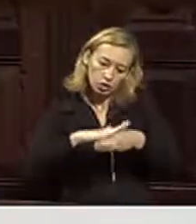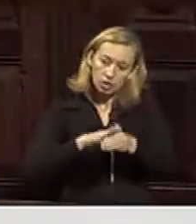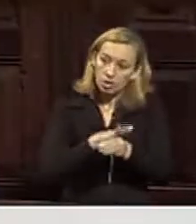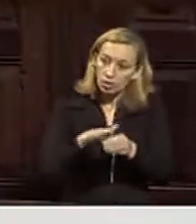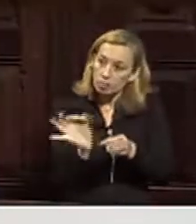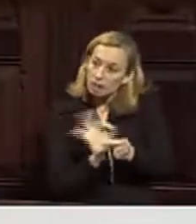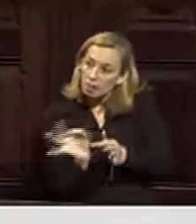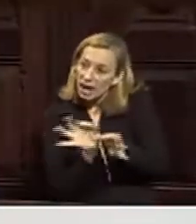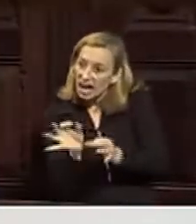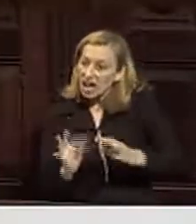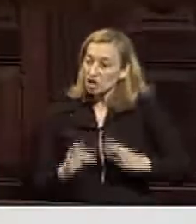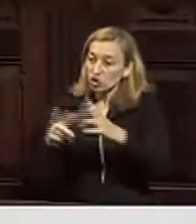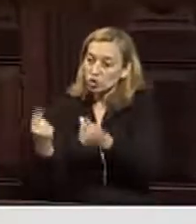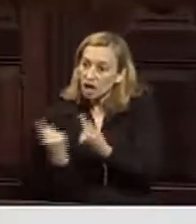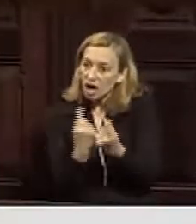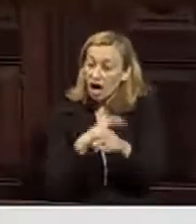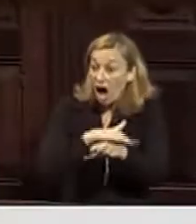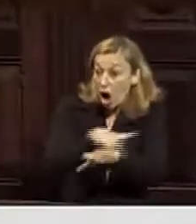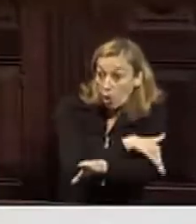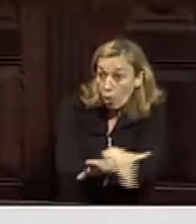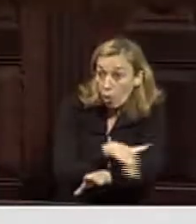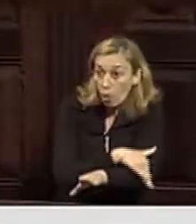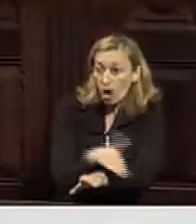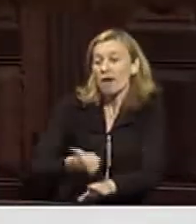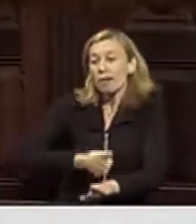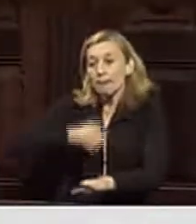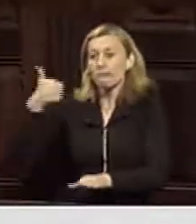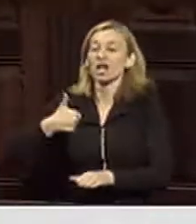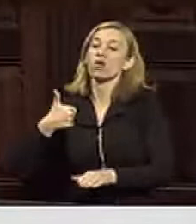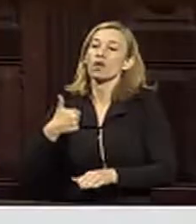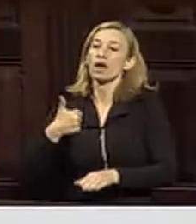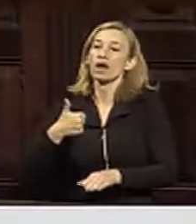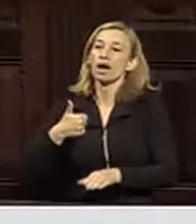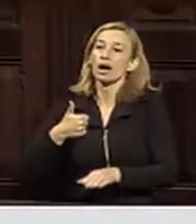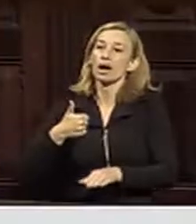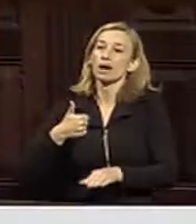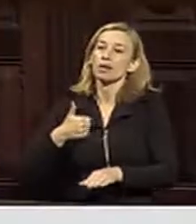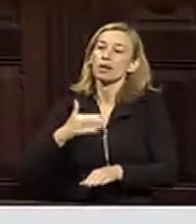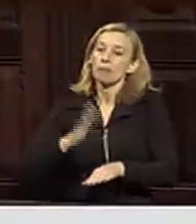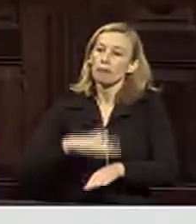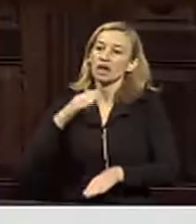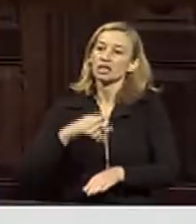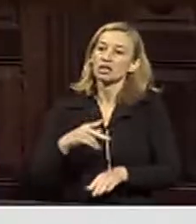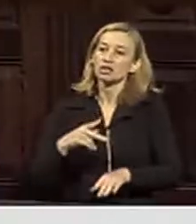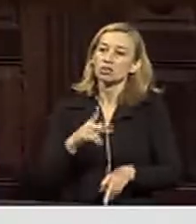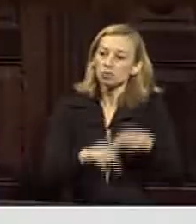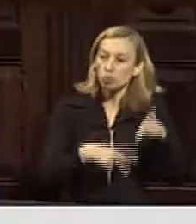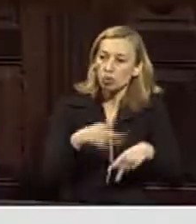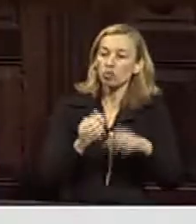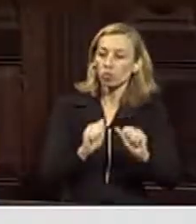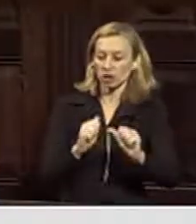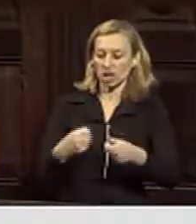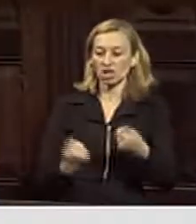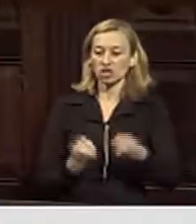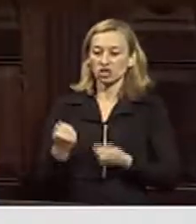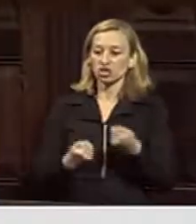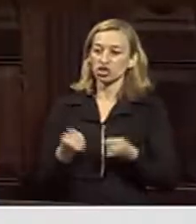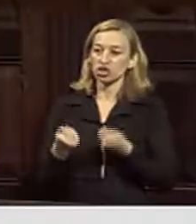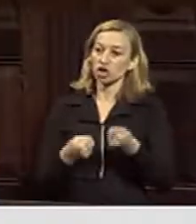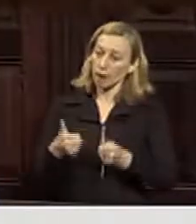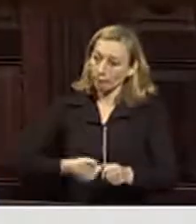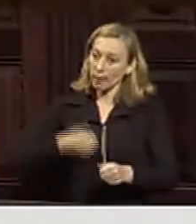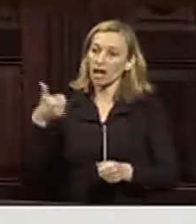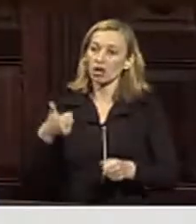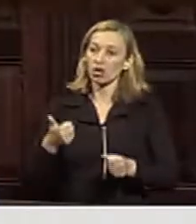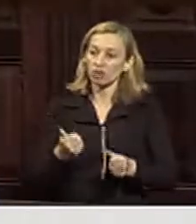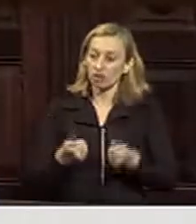vamos minimizar esse dano que a ausência do DR está gerando à população e